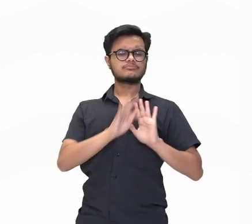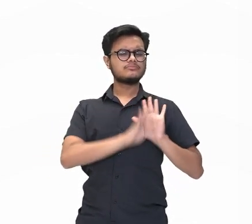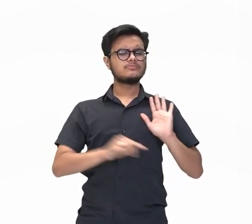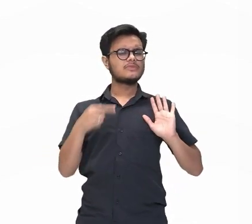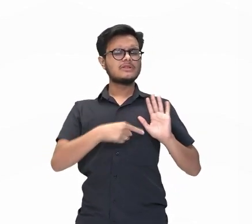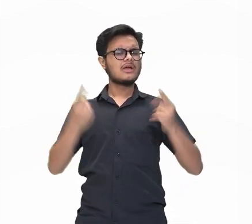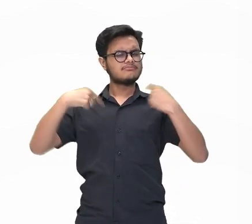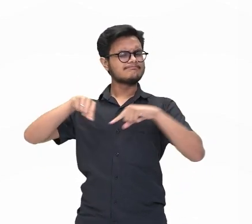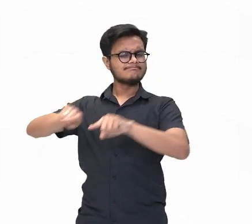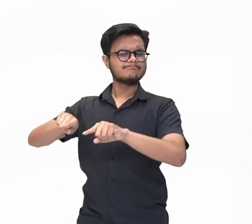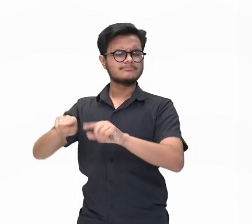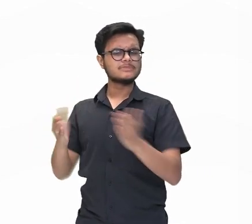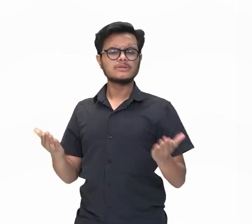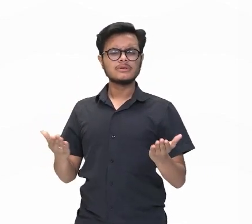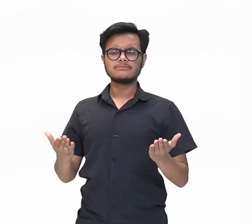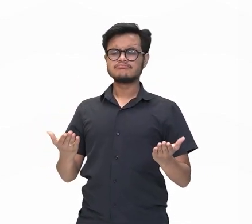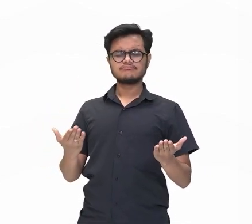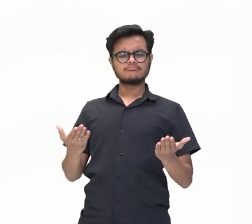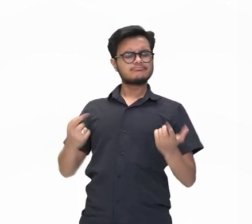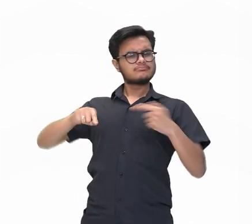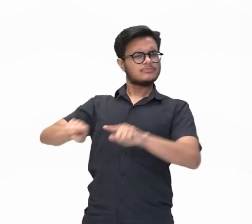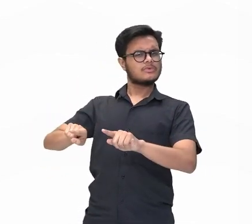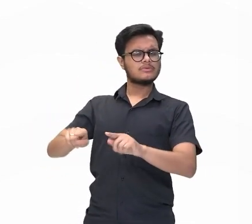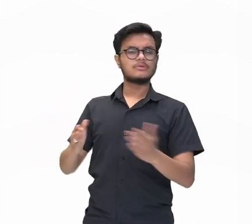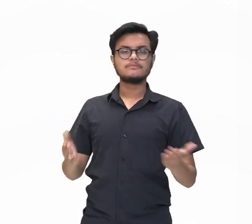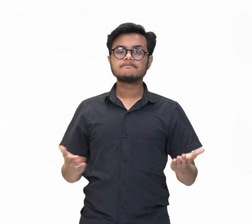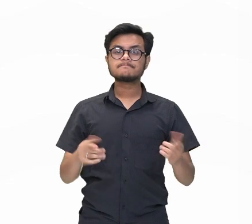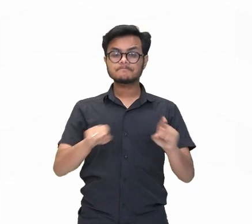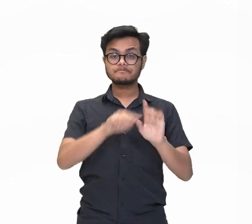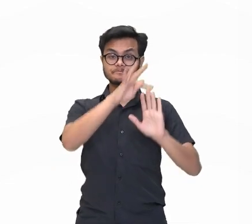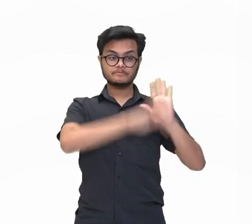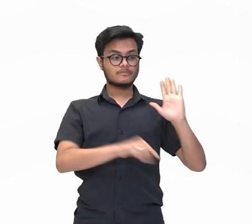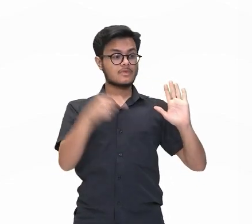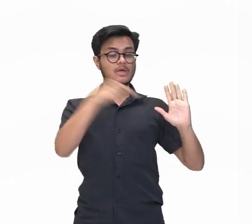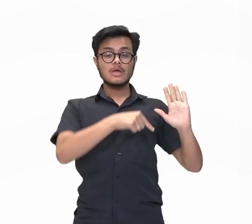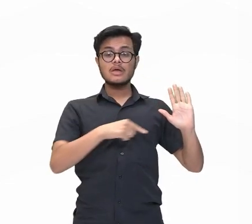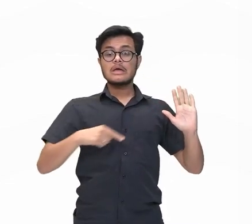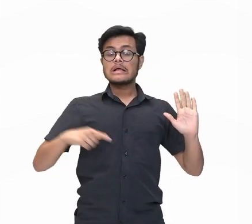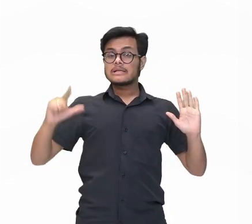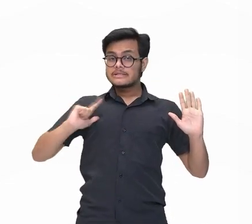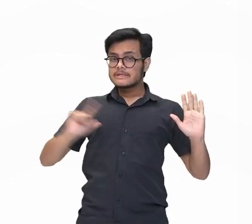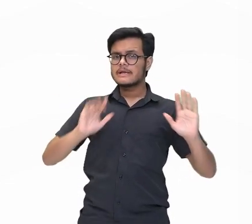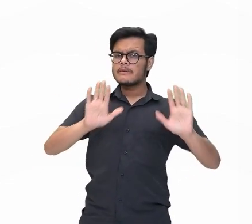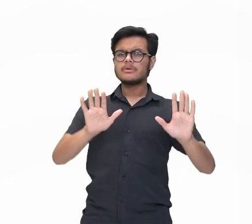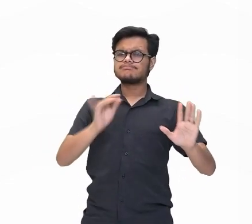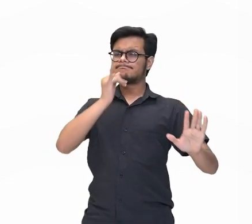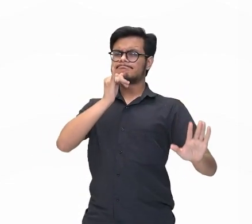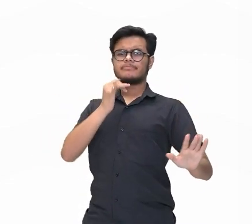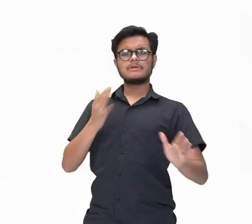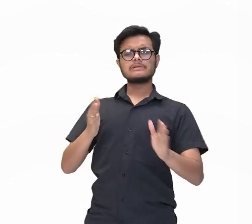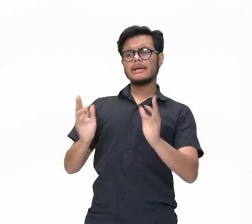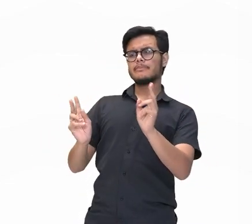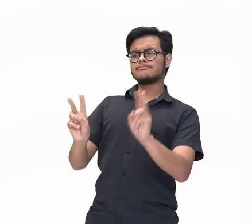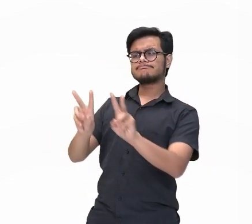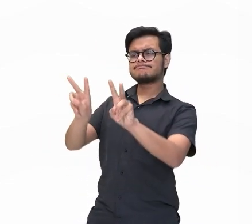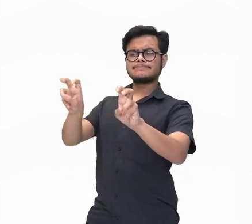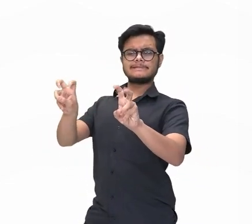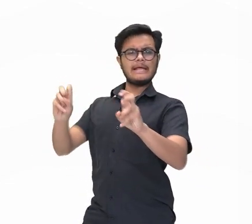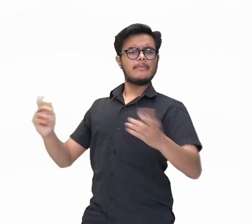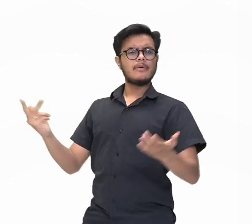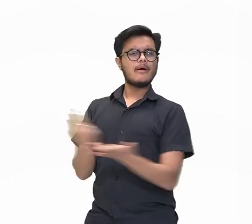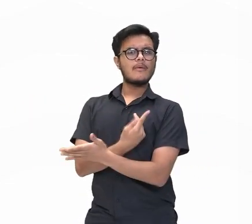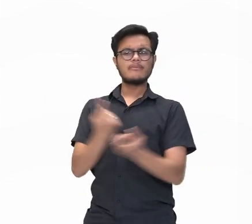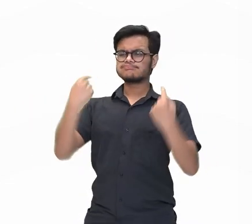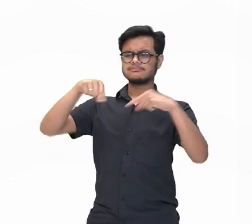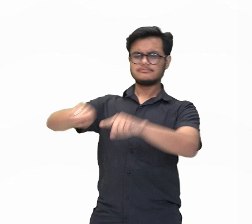os nossos textos reivindicatórios? Eles são textos que trazem sempre uma reivindicação, né? Vão